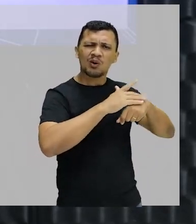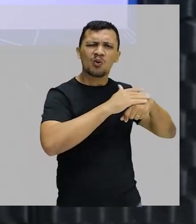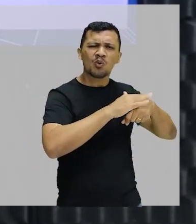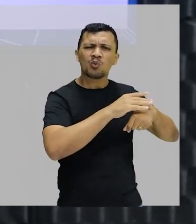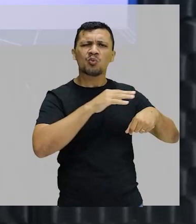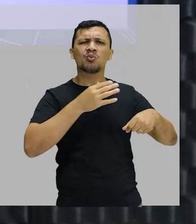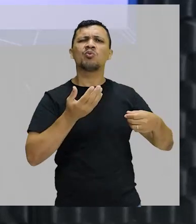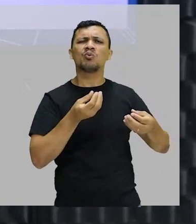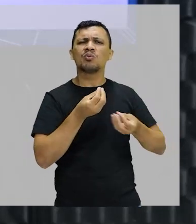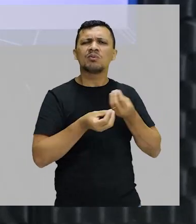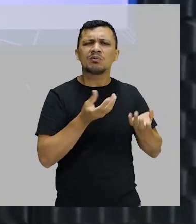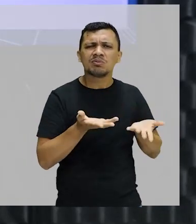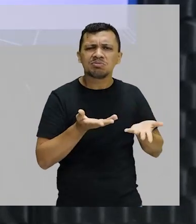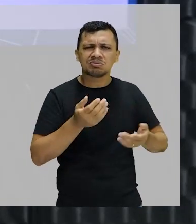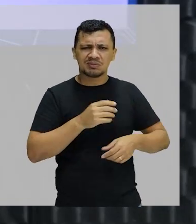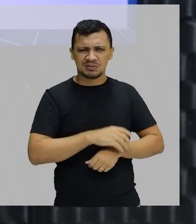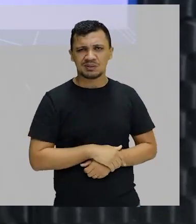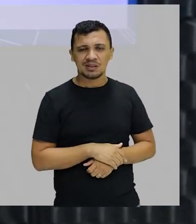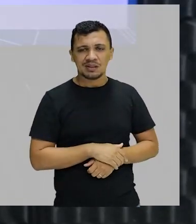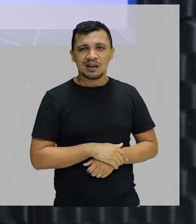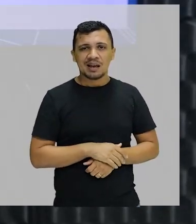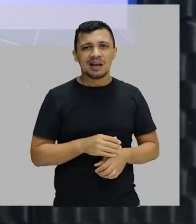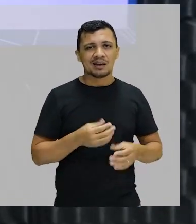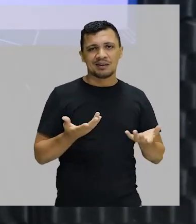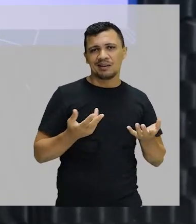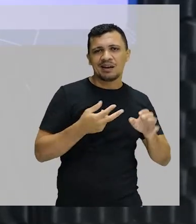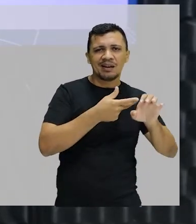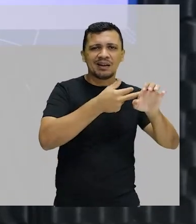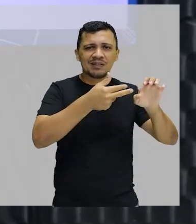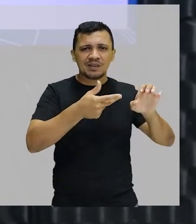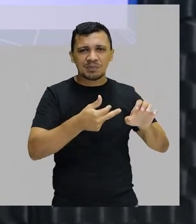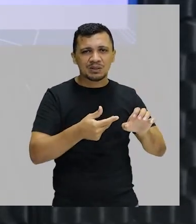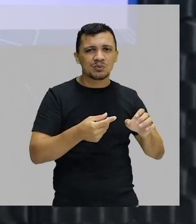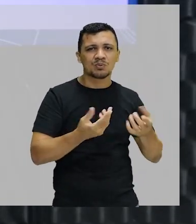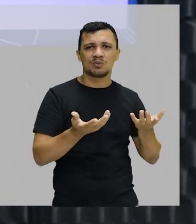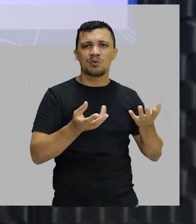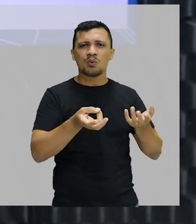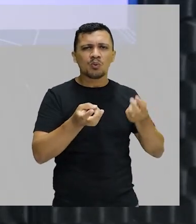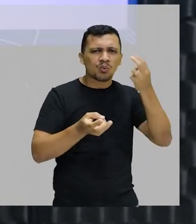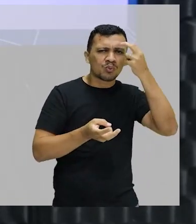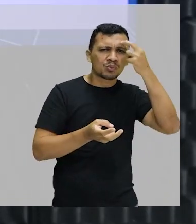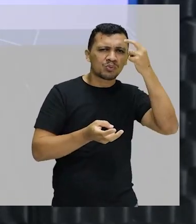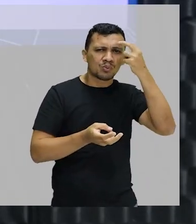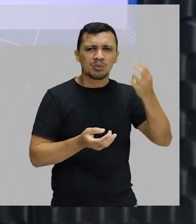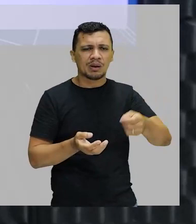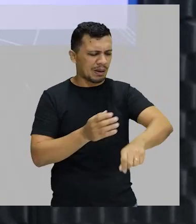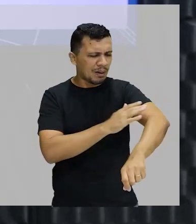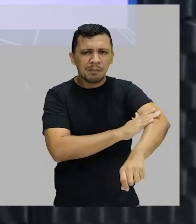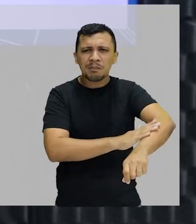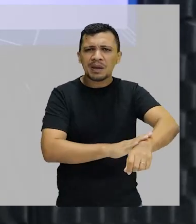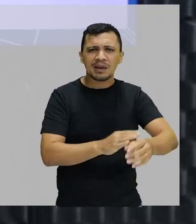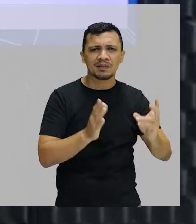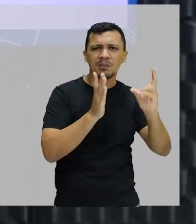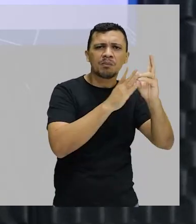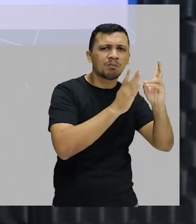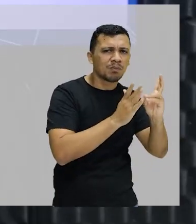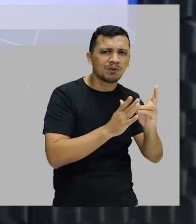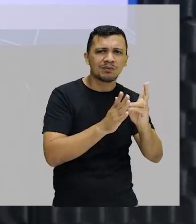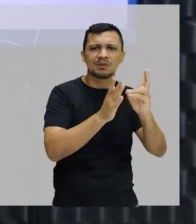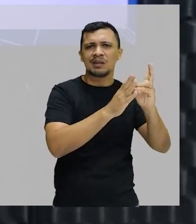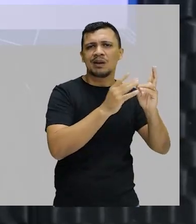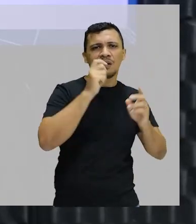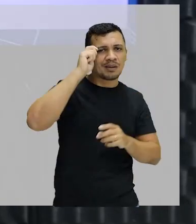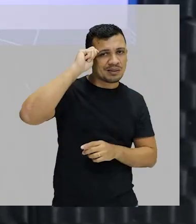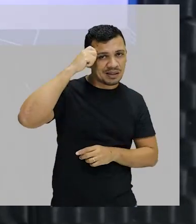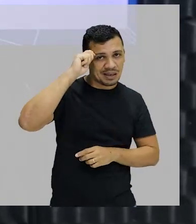população brasileira elementos culturais, traços genéticos da cultura dos povos negros, dos povos indígenas, né? Era